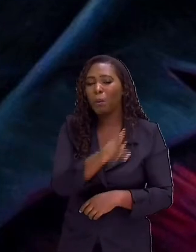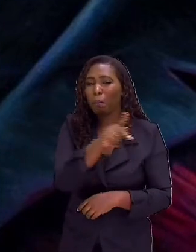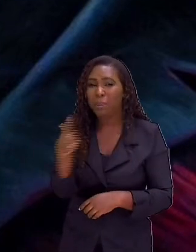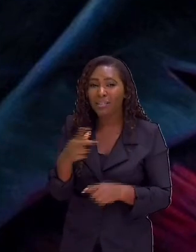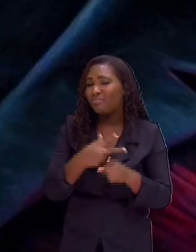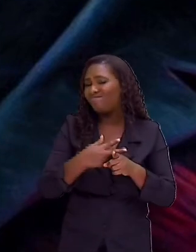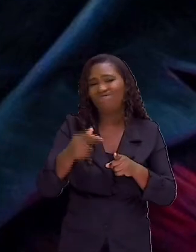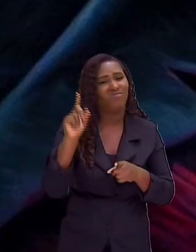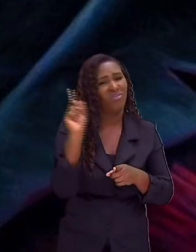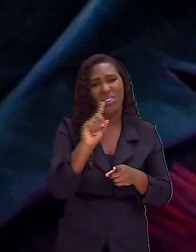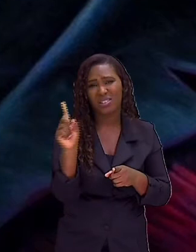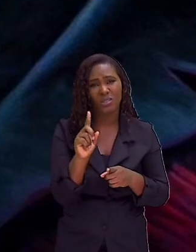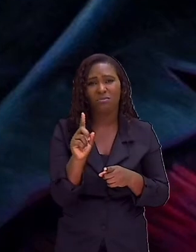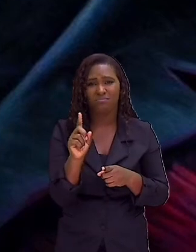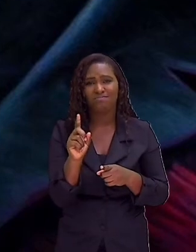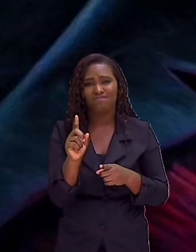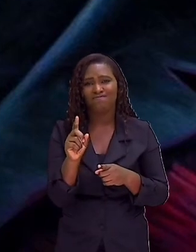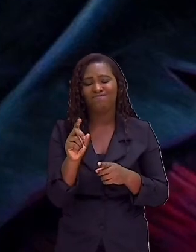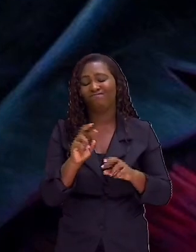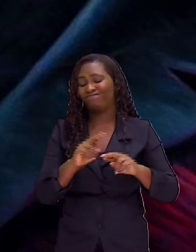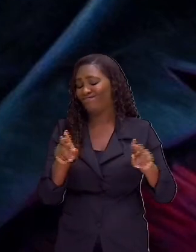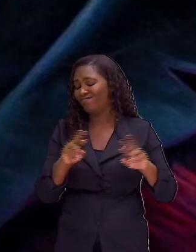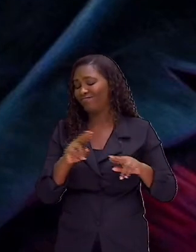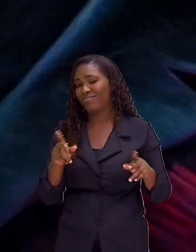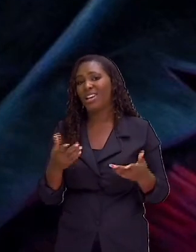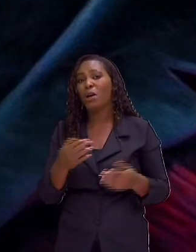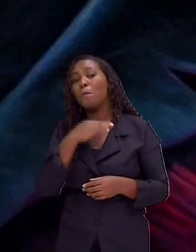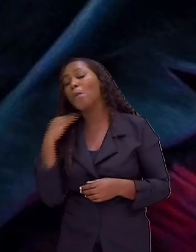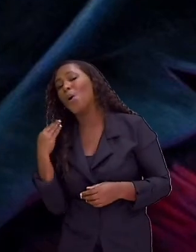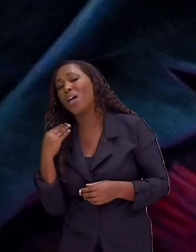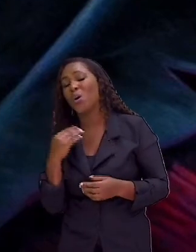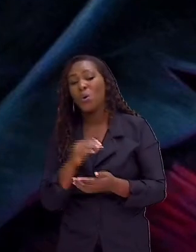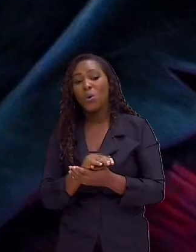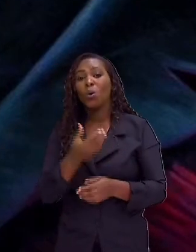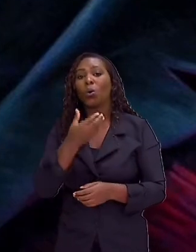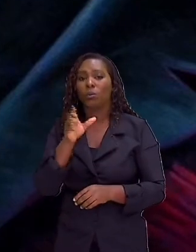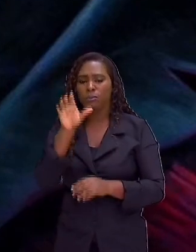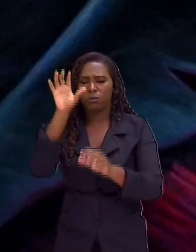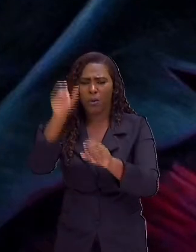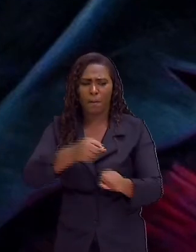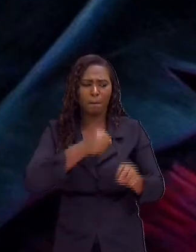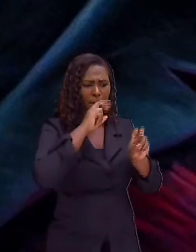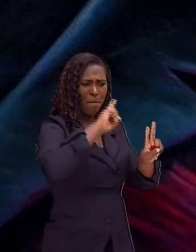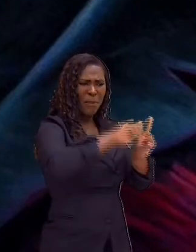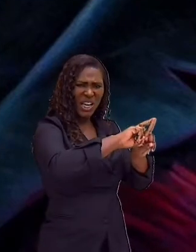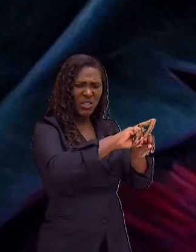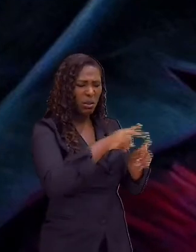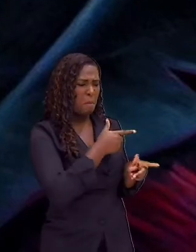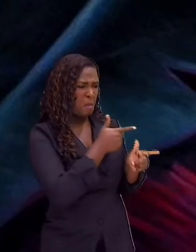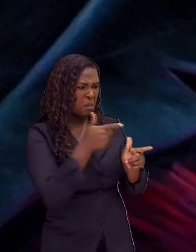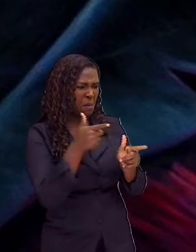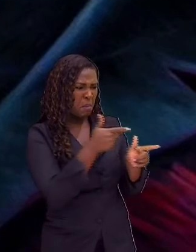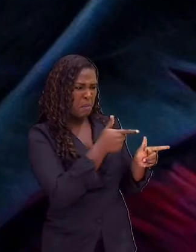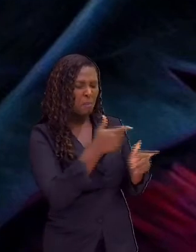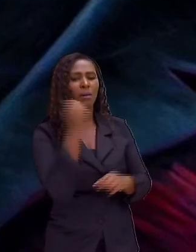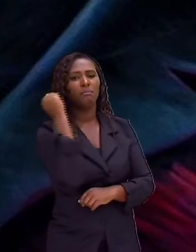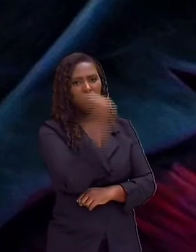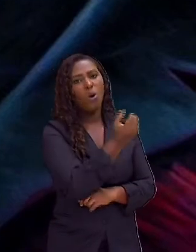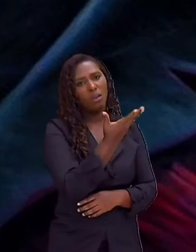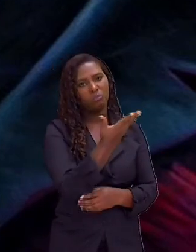luta popular continuou sob a liderança do padre José María Morelos e José Ignacio